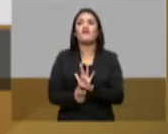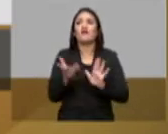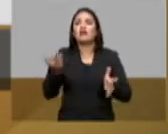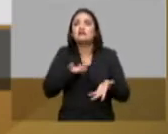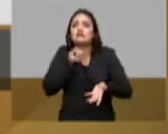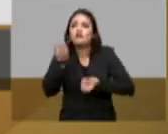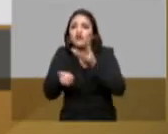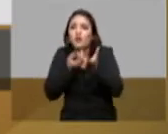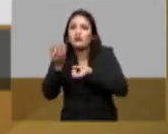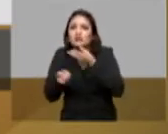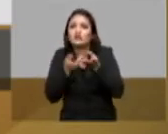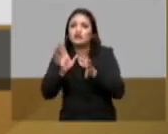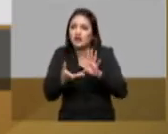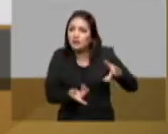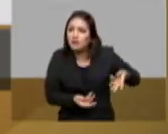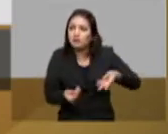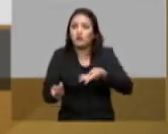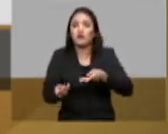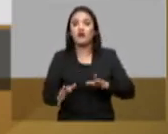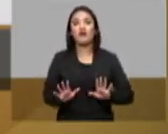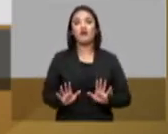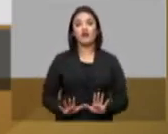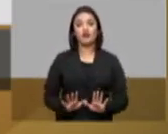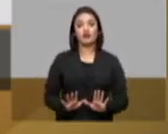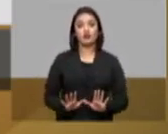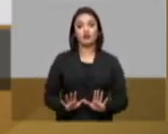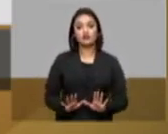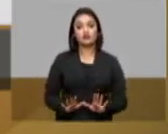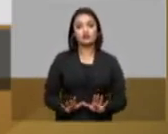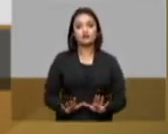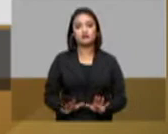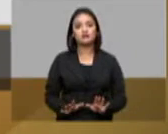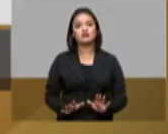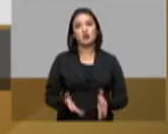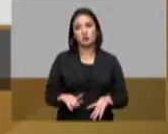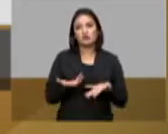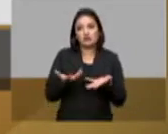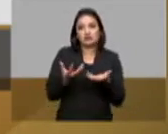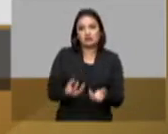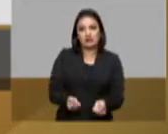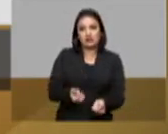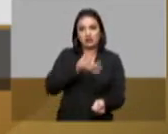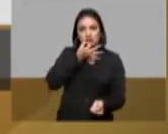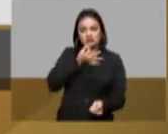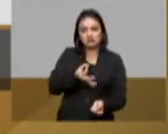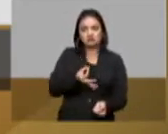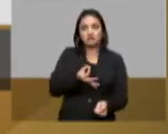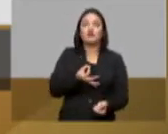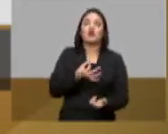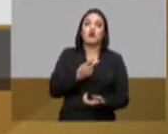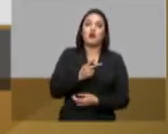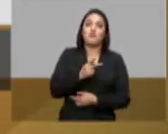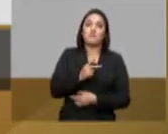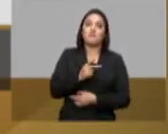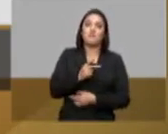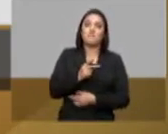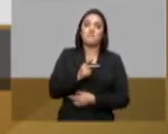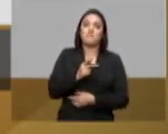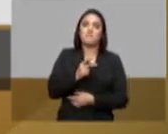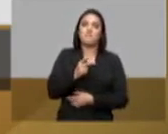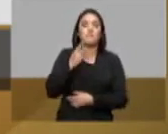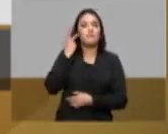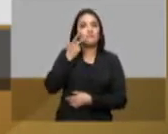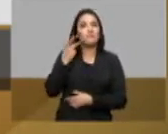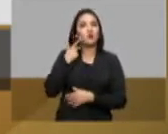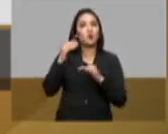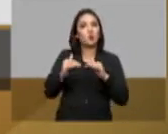apresentadas à ocasião. E aceitando e acolhendo a sugestão formulada, o Procurador-Geral da